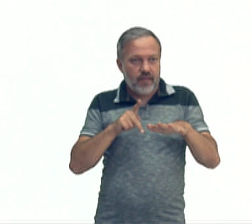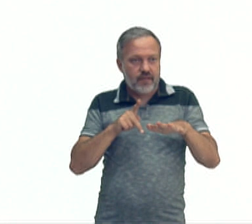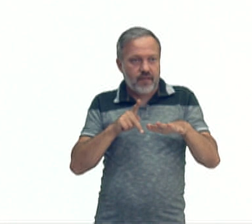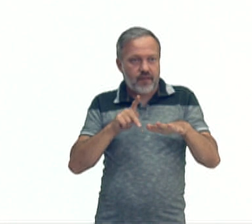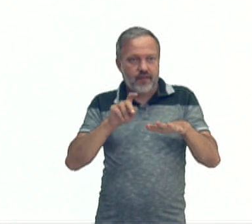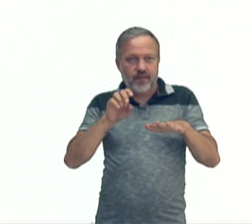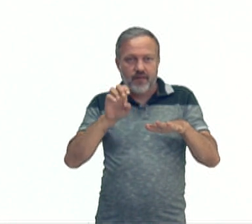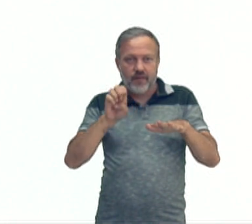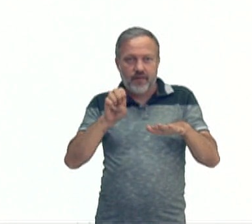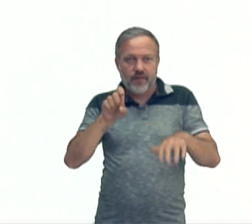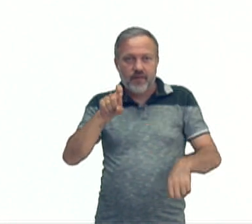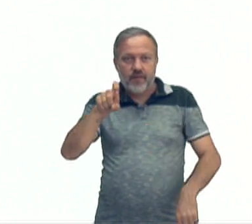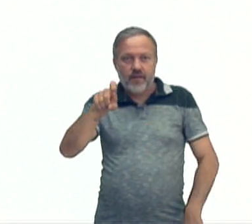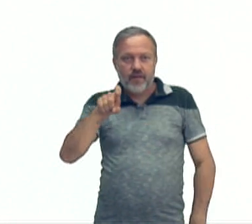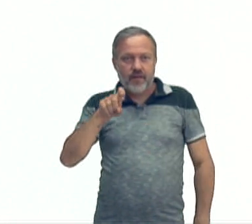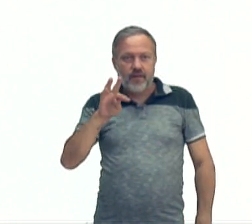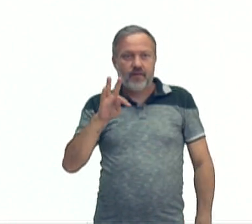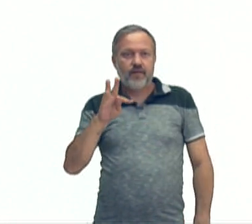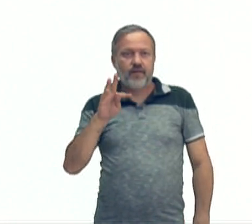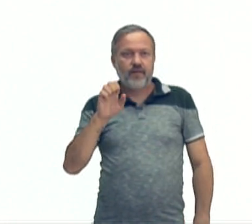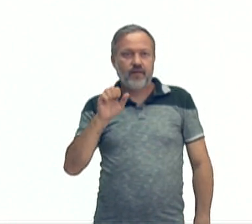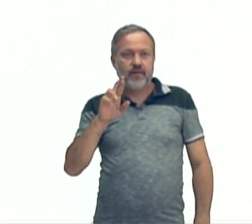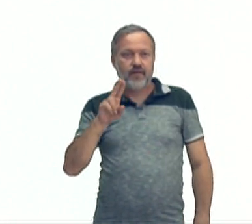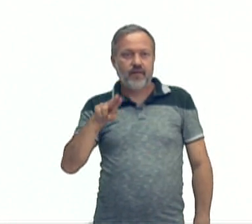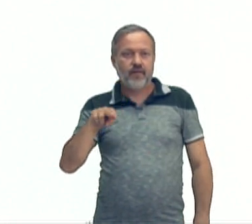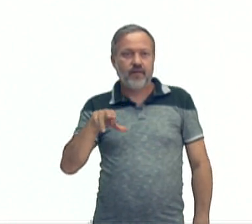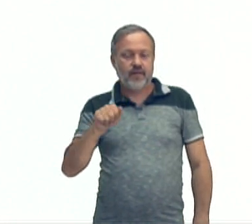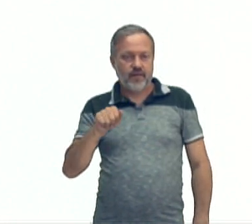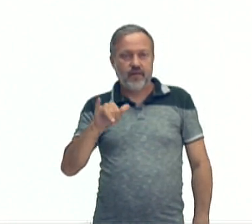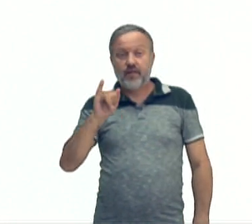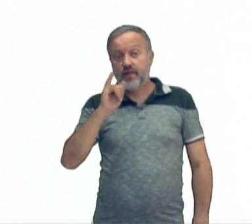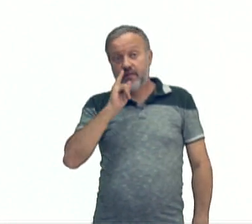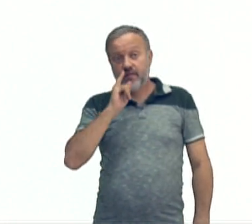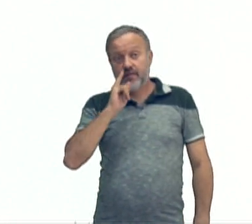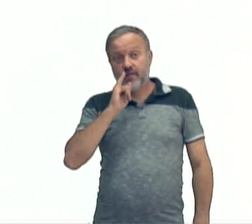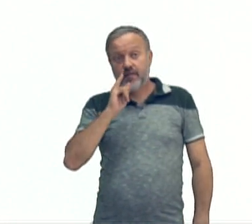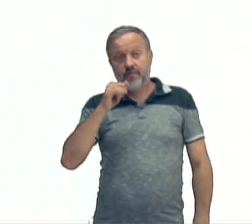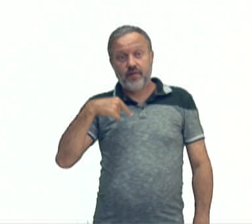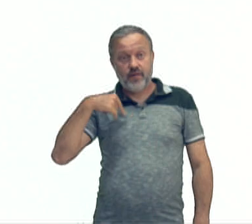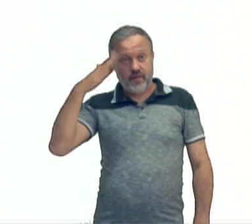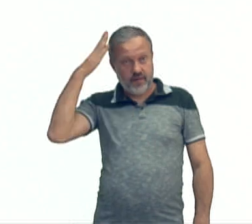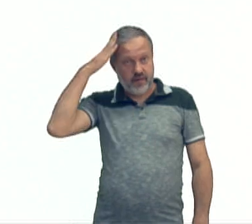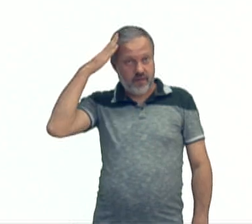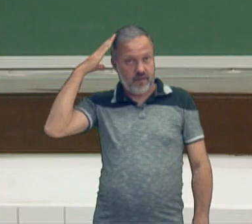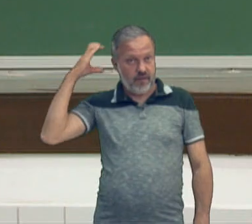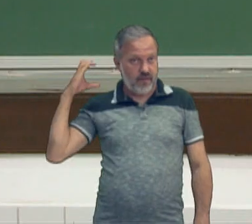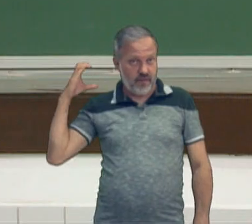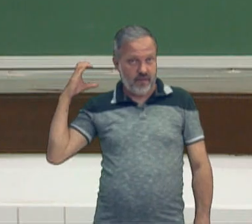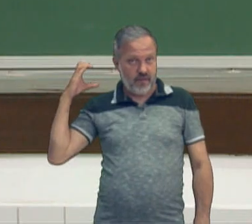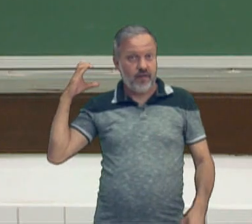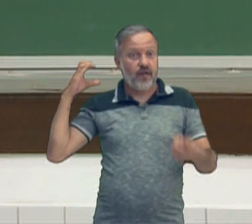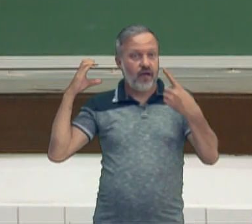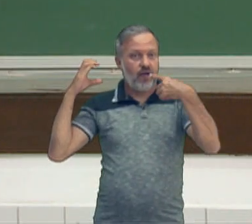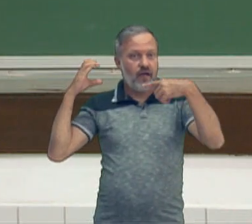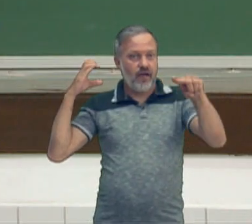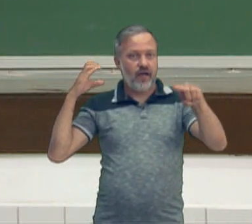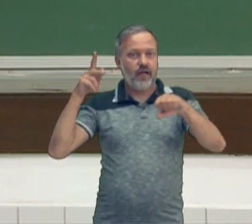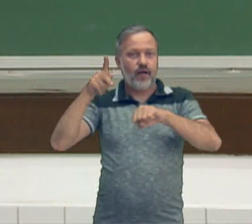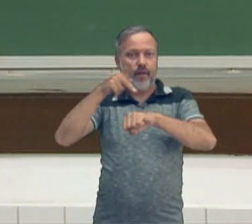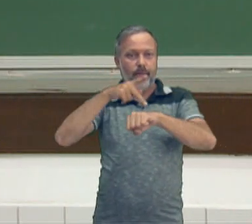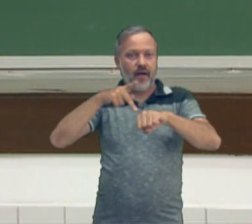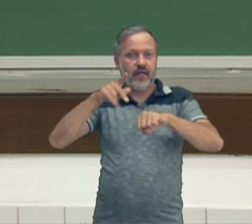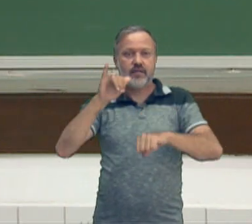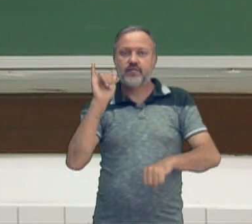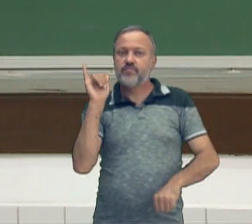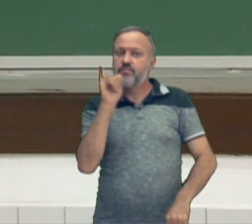Nós teríamos aí eu me deslocando, por exemplo, de Curitiba para Toscana, lá na Itália. Aí seria